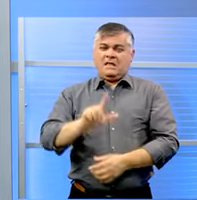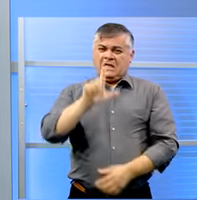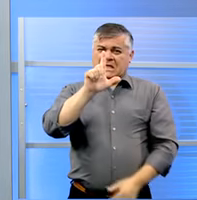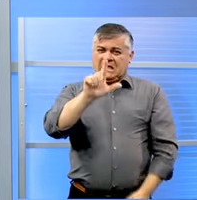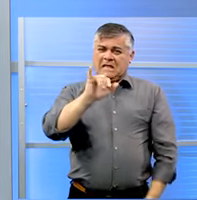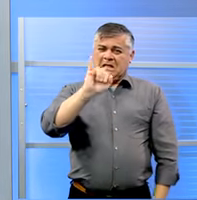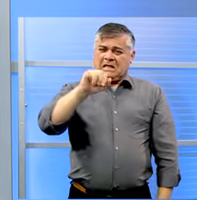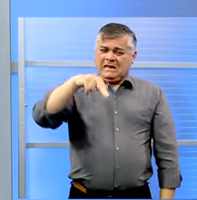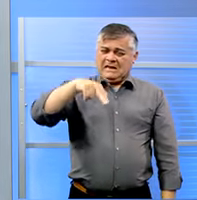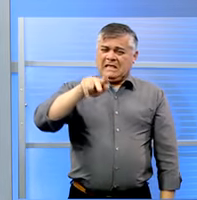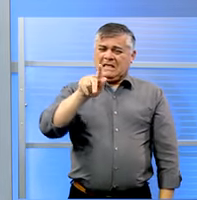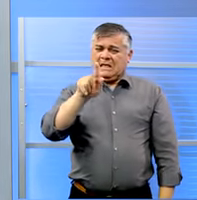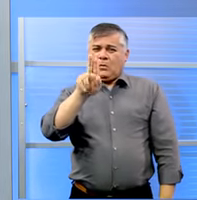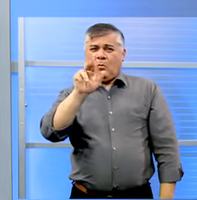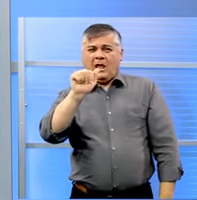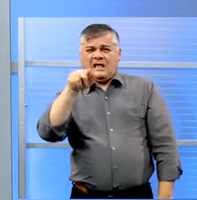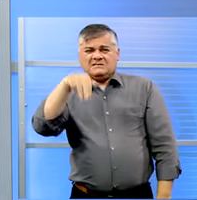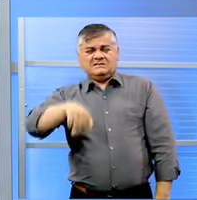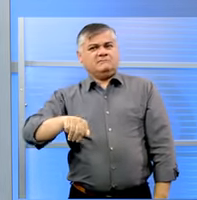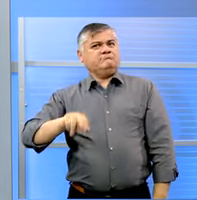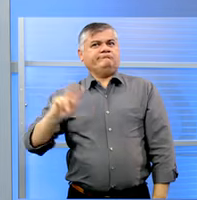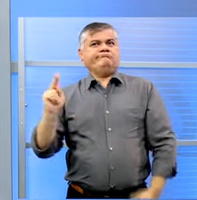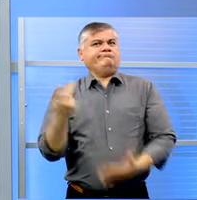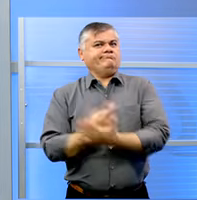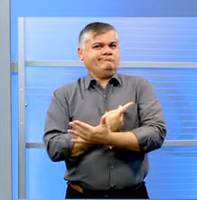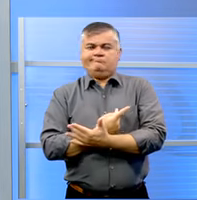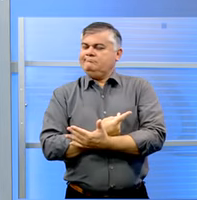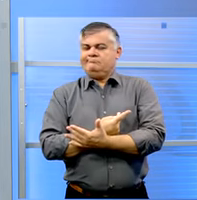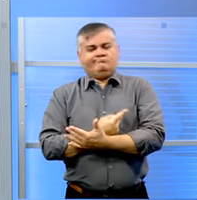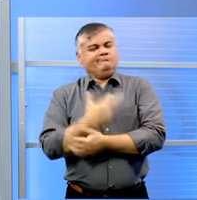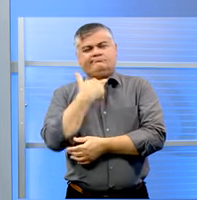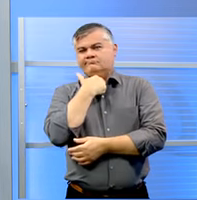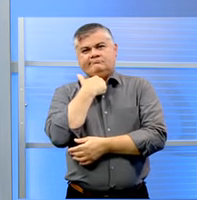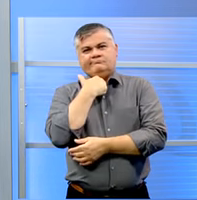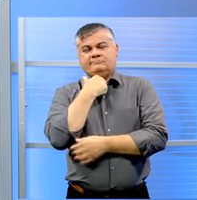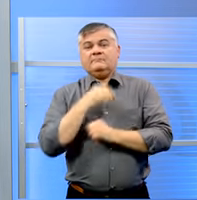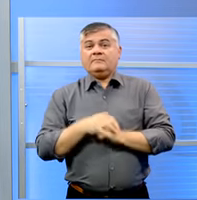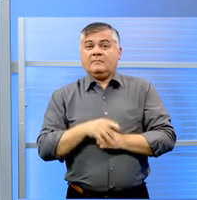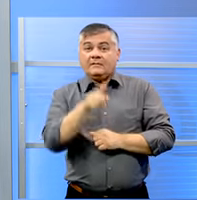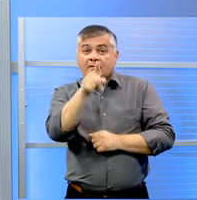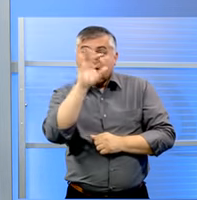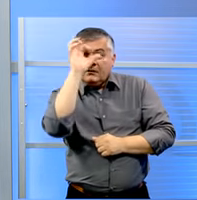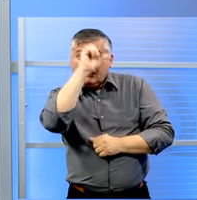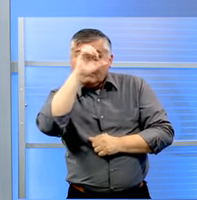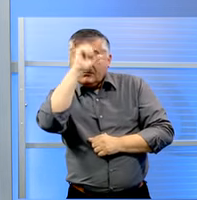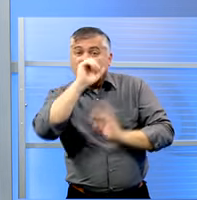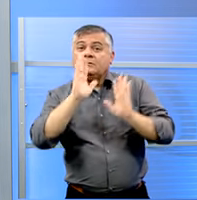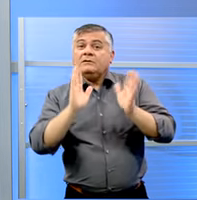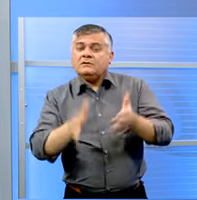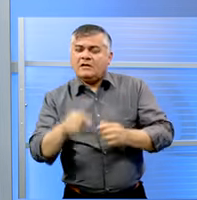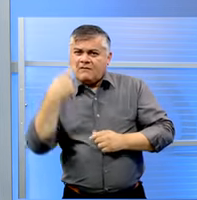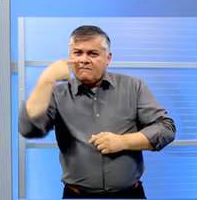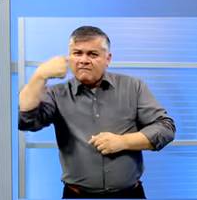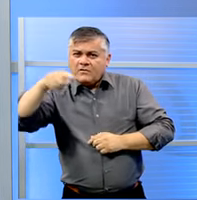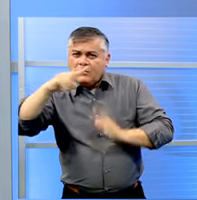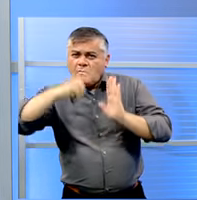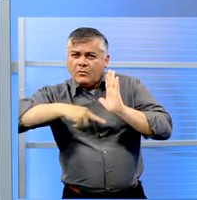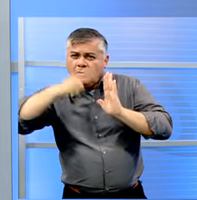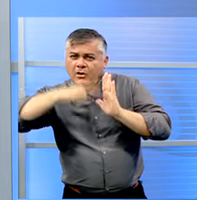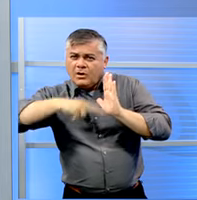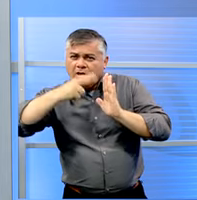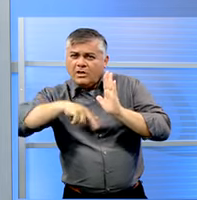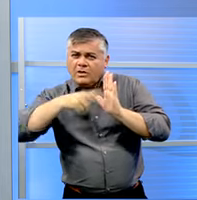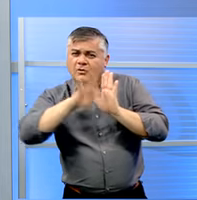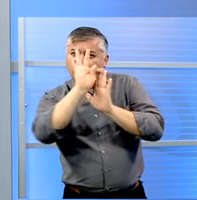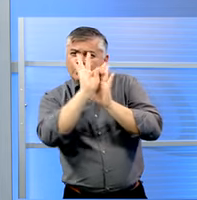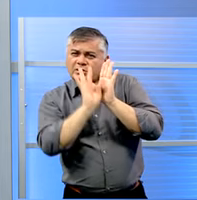de sinais ou linguagem brasileira de sinais. Vocês tiveram a oportunidade de fazer a leitura do texto de